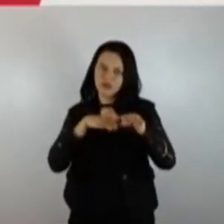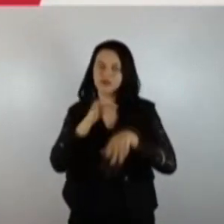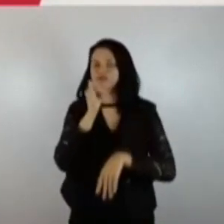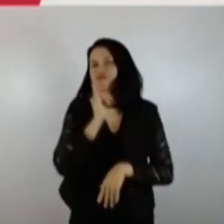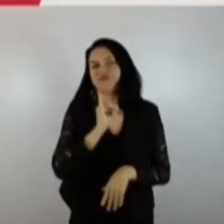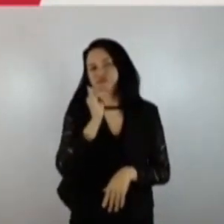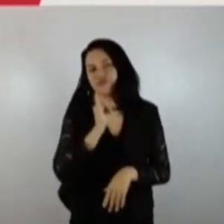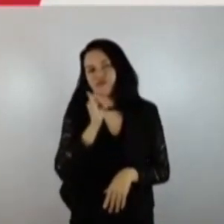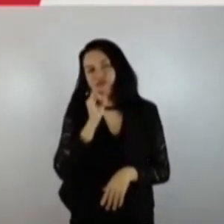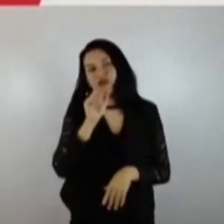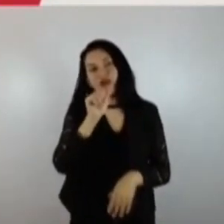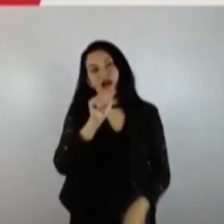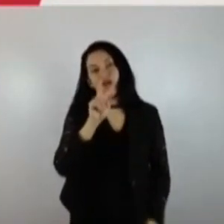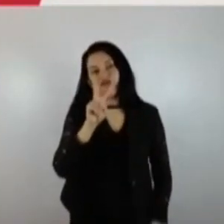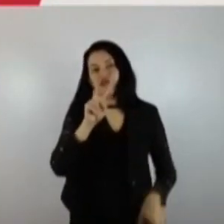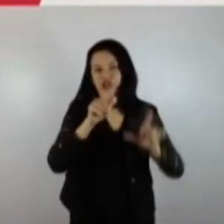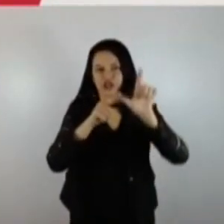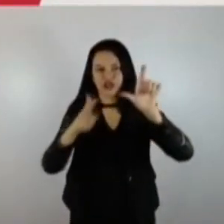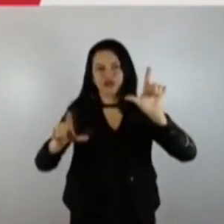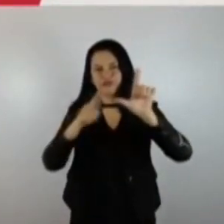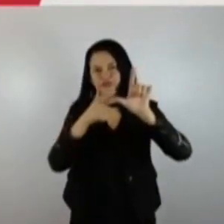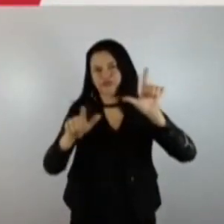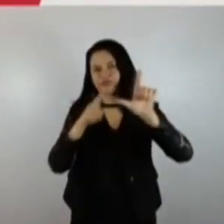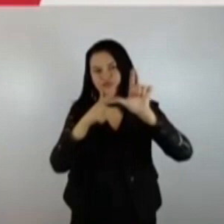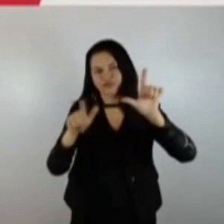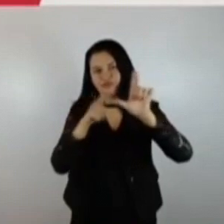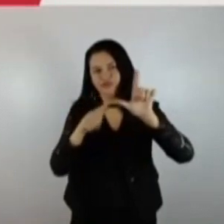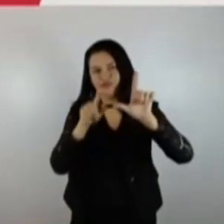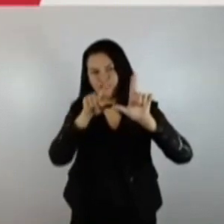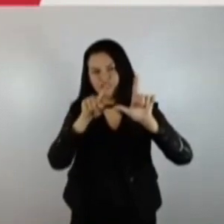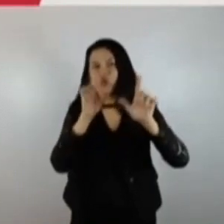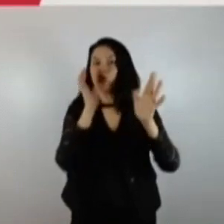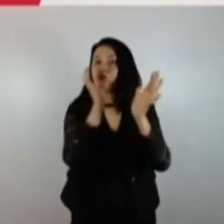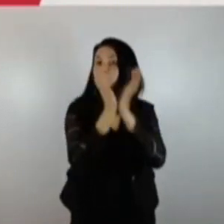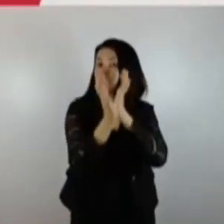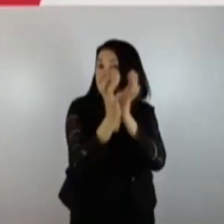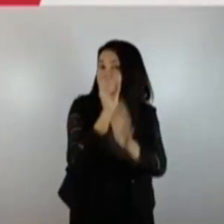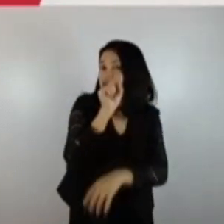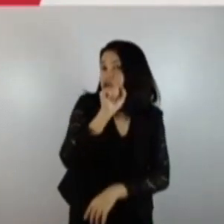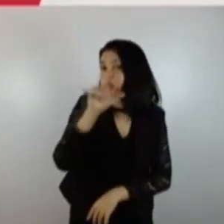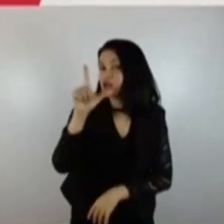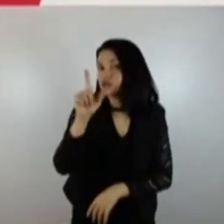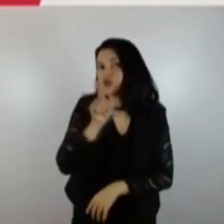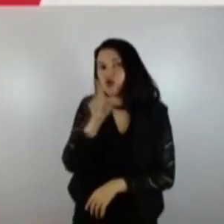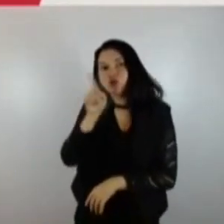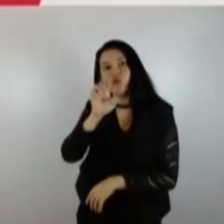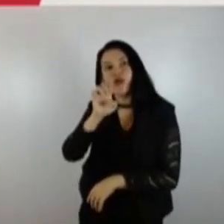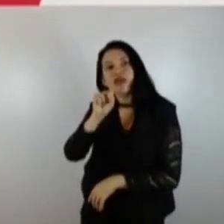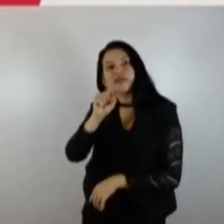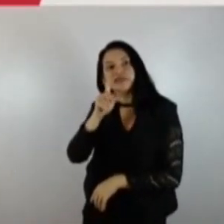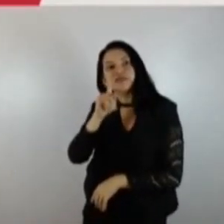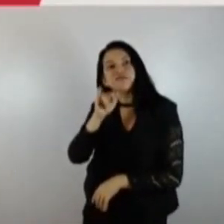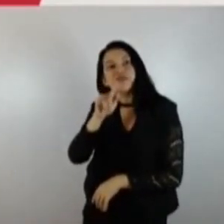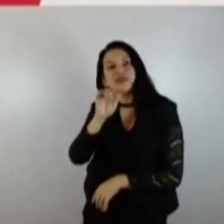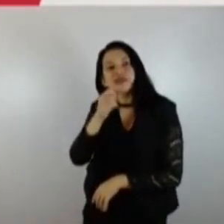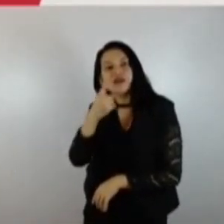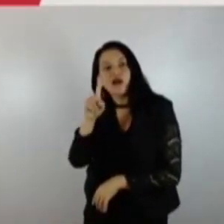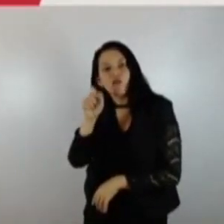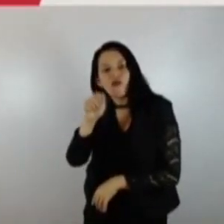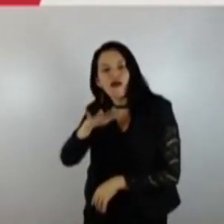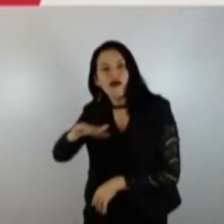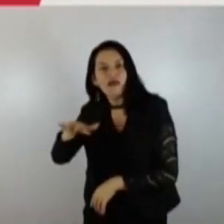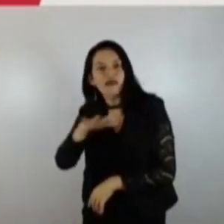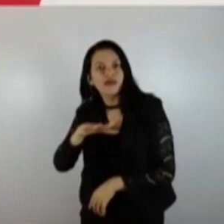Por exemplo, na Avenida Litorânea, no centro de São Luís, no Espigão, áreas em